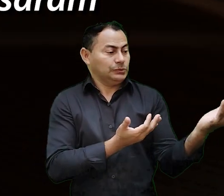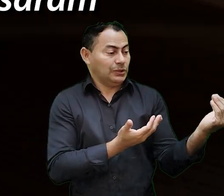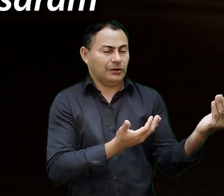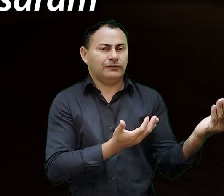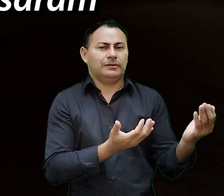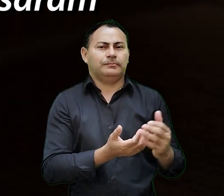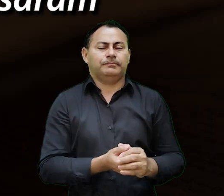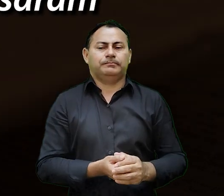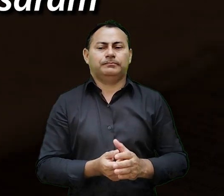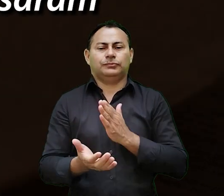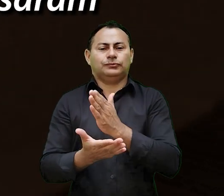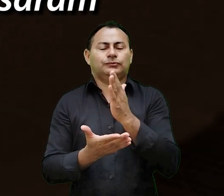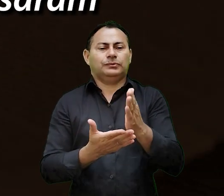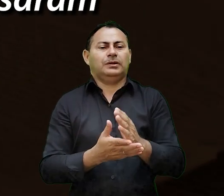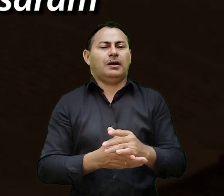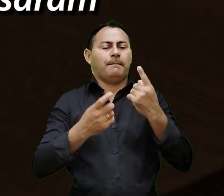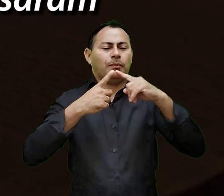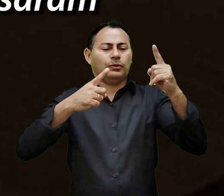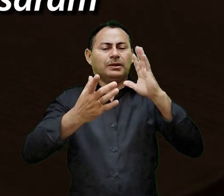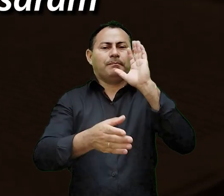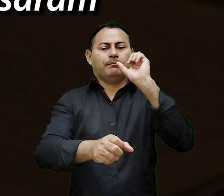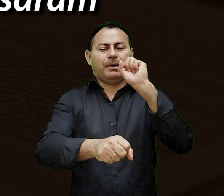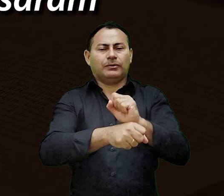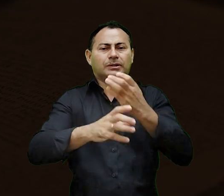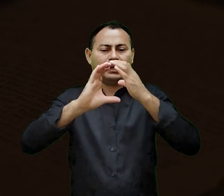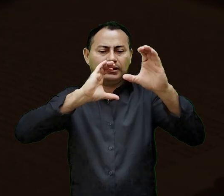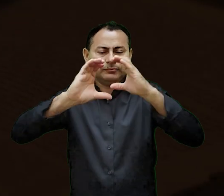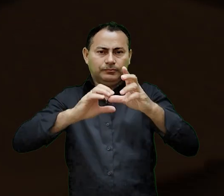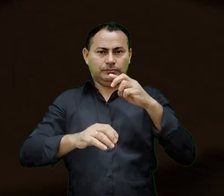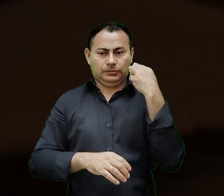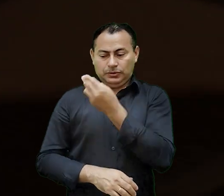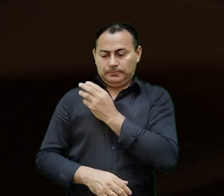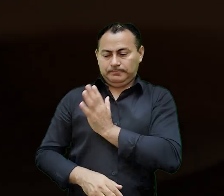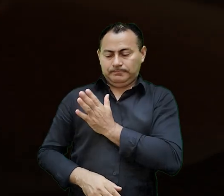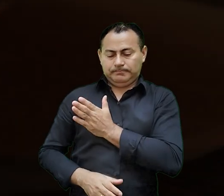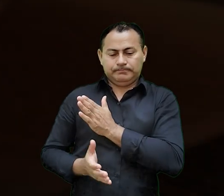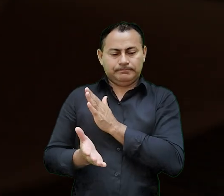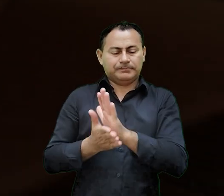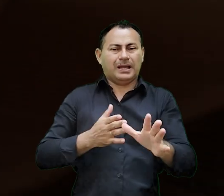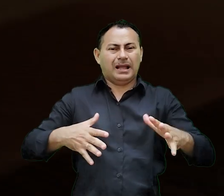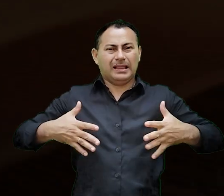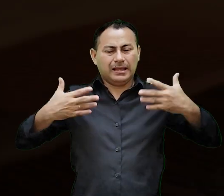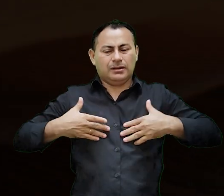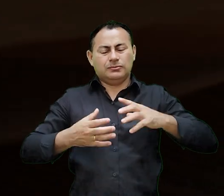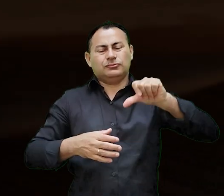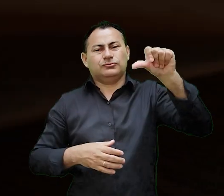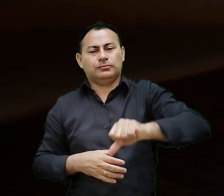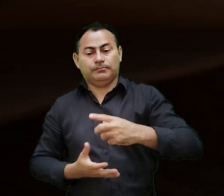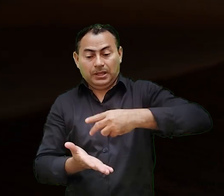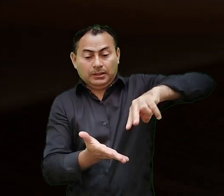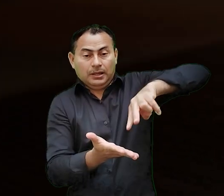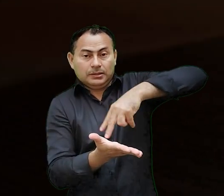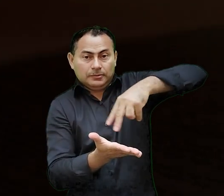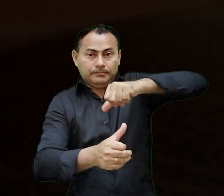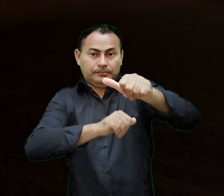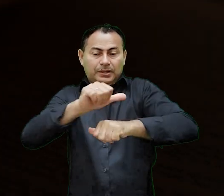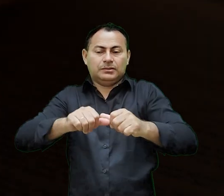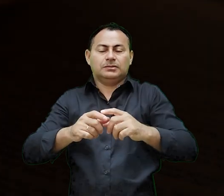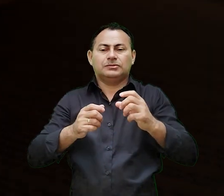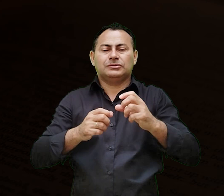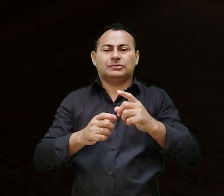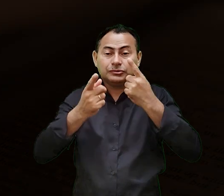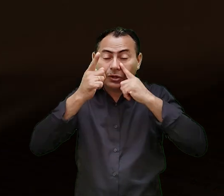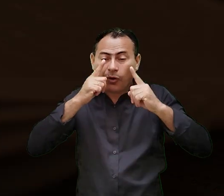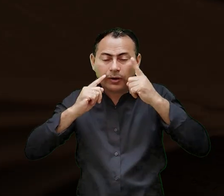Os jovens cessaram a sua música. Dos nossos corações fugiu a alegria, nossas danças se transformaram